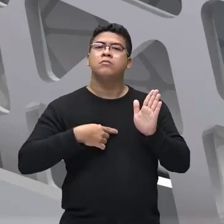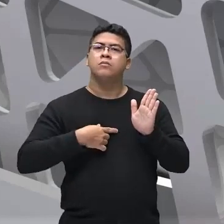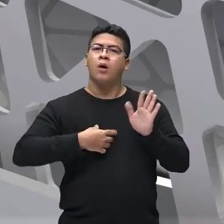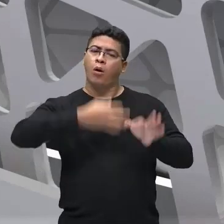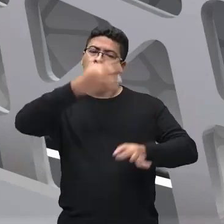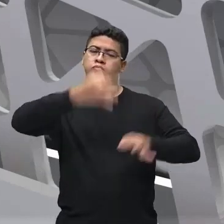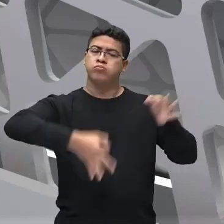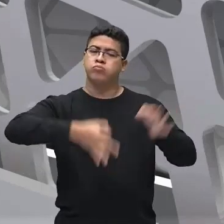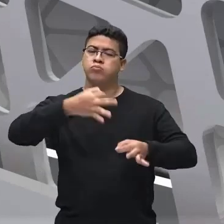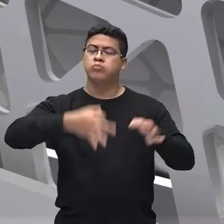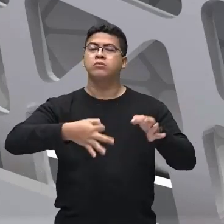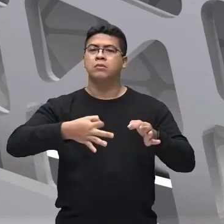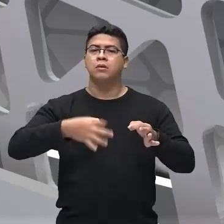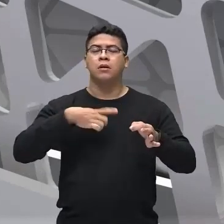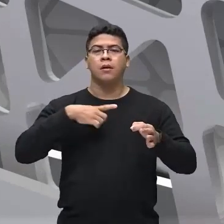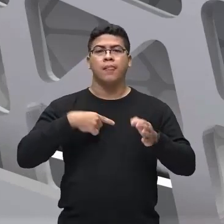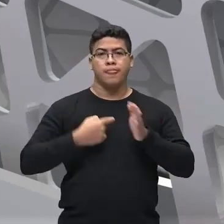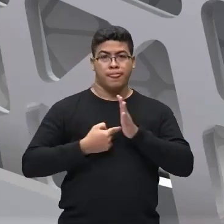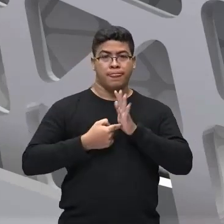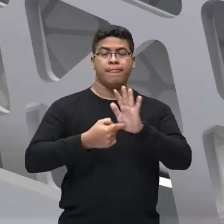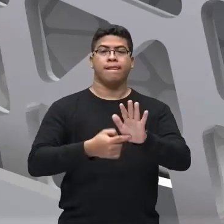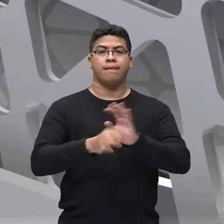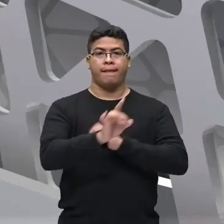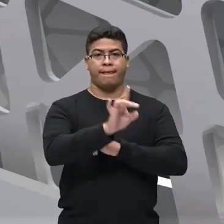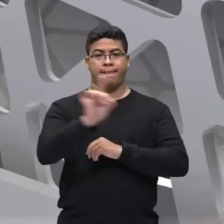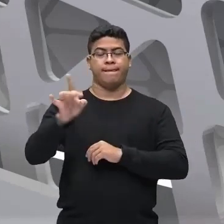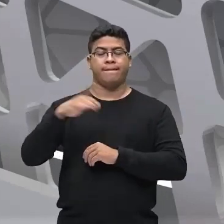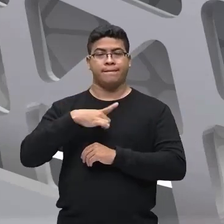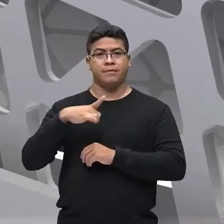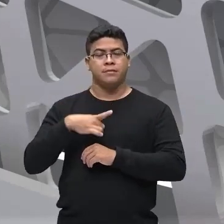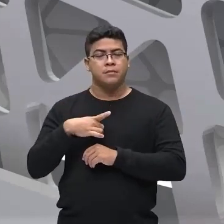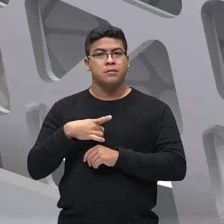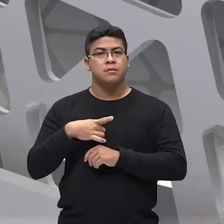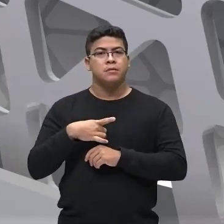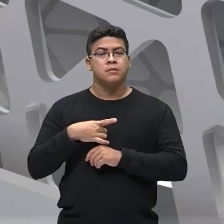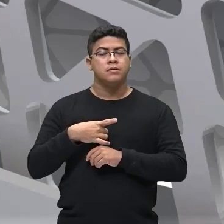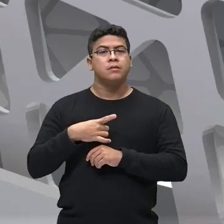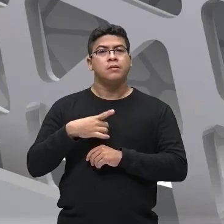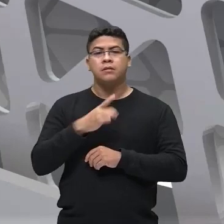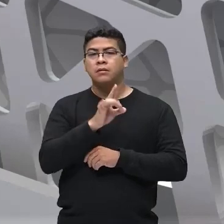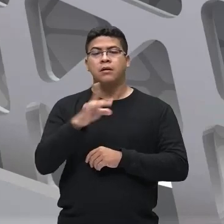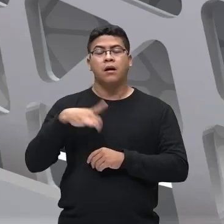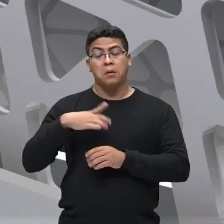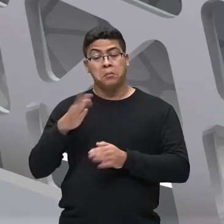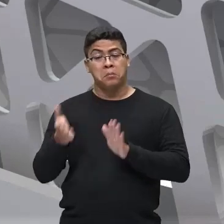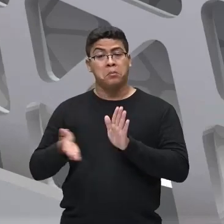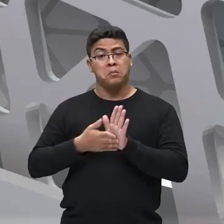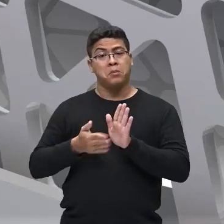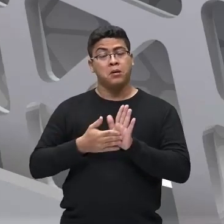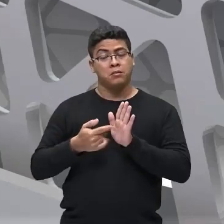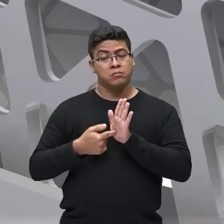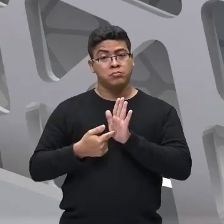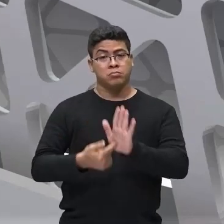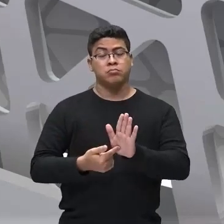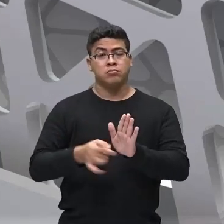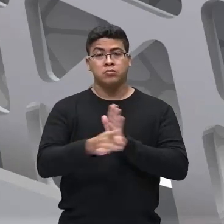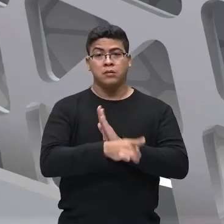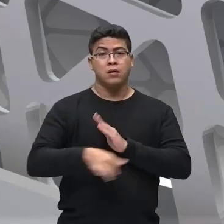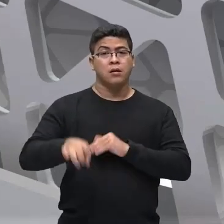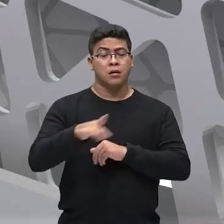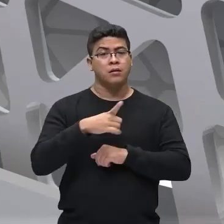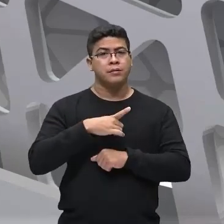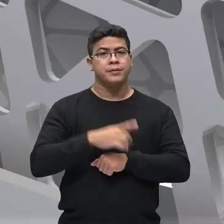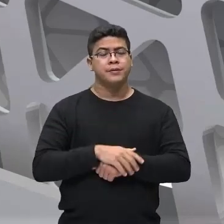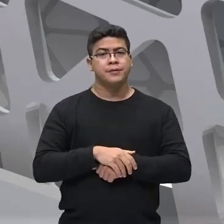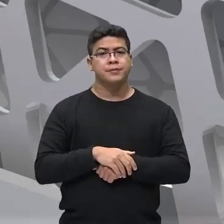E eles estão fazendo, cada um, a sua parte, que fica como exemplo para cada um de nós. Vocês podem